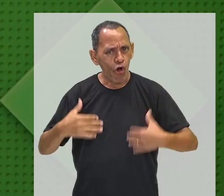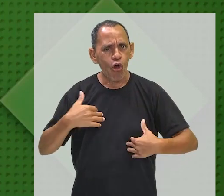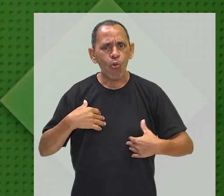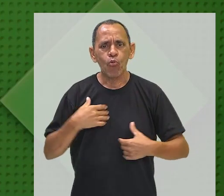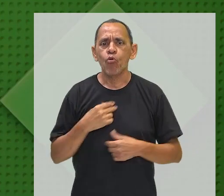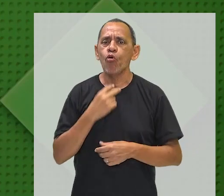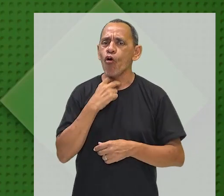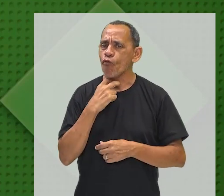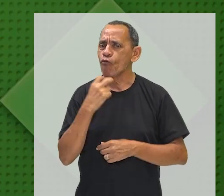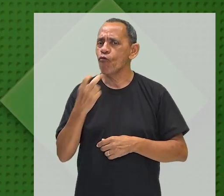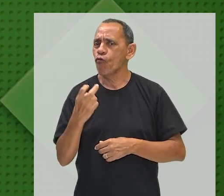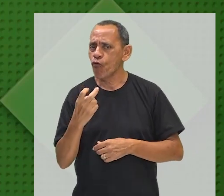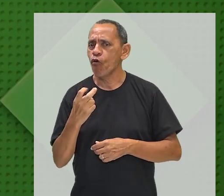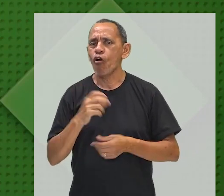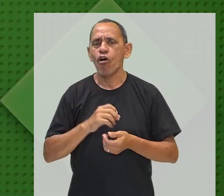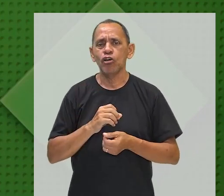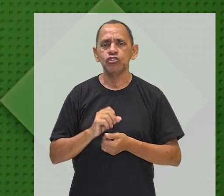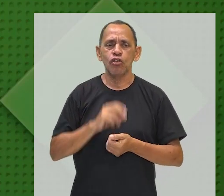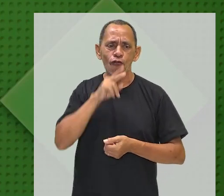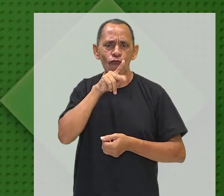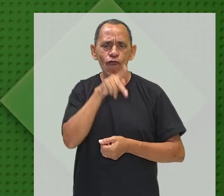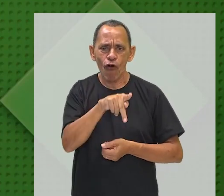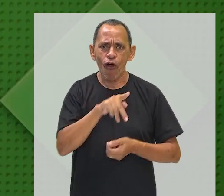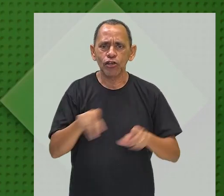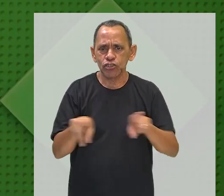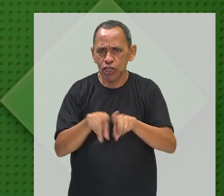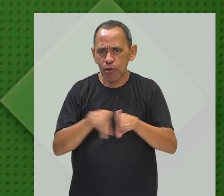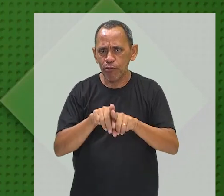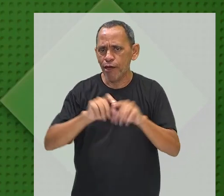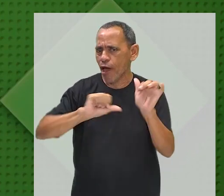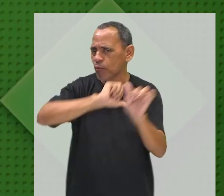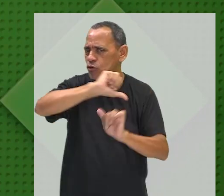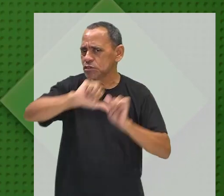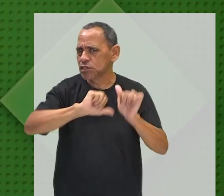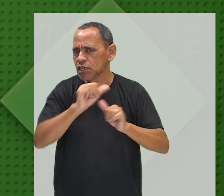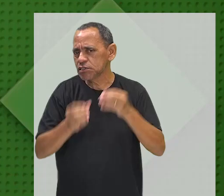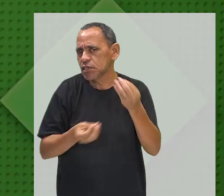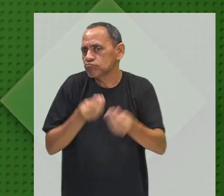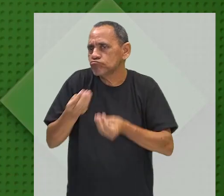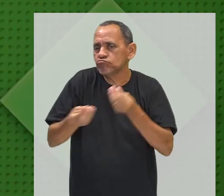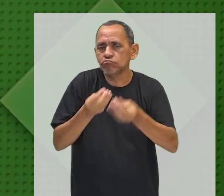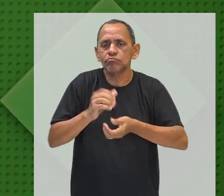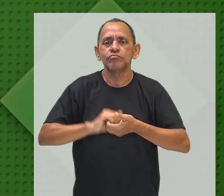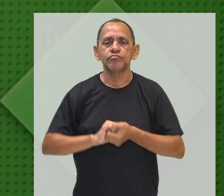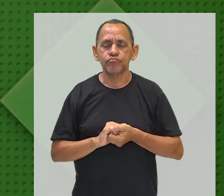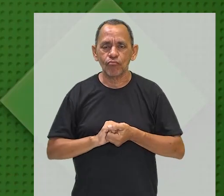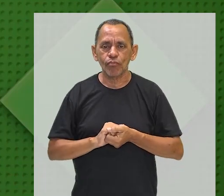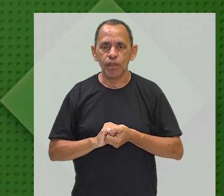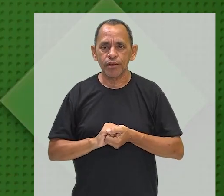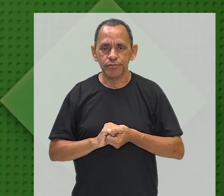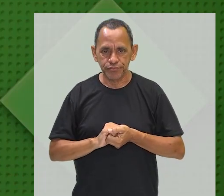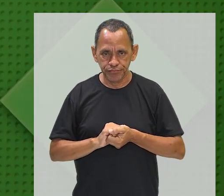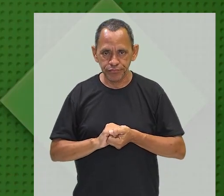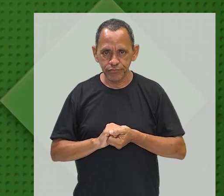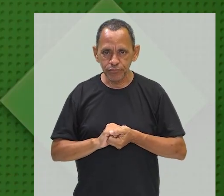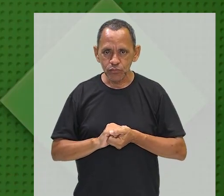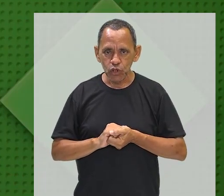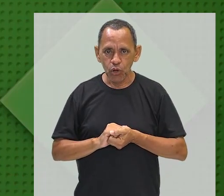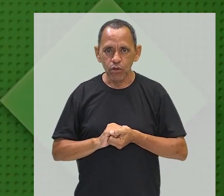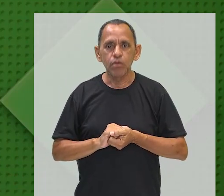voz, a gente chama ali justamente, a gente fala popularmente que está mudando de voz, né, que é justamente quando a voz começa a engrossar, né,